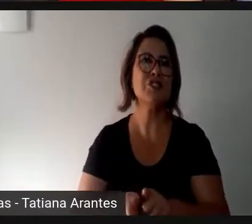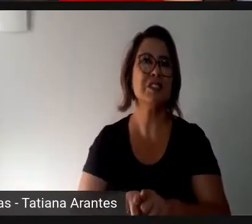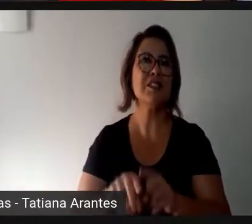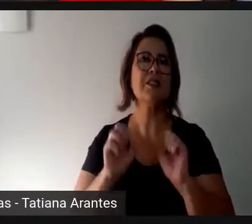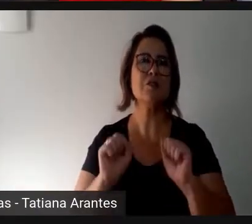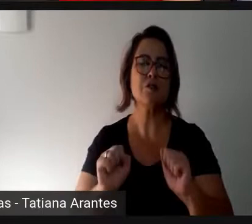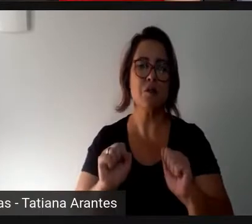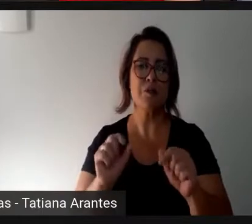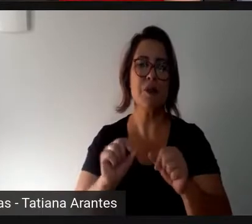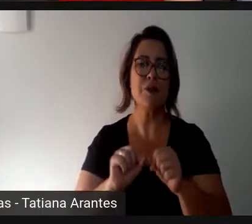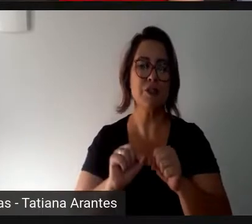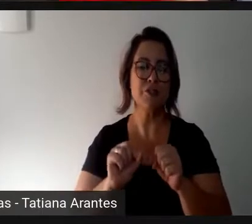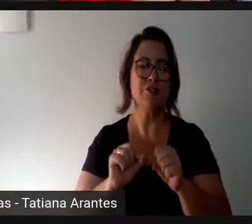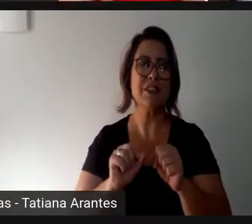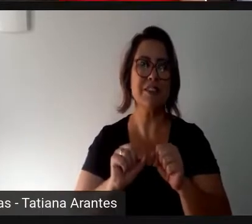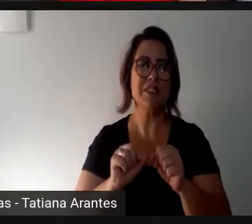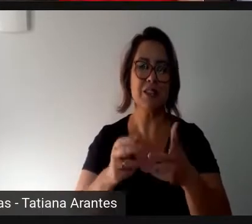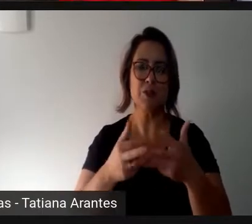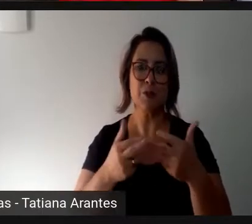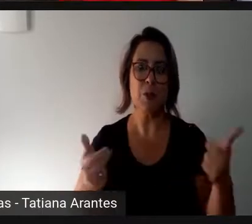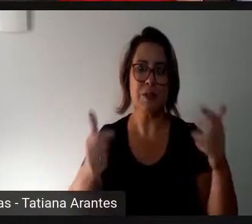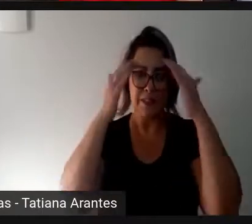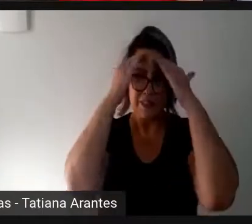que é previsto na norma. Então, vem